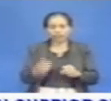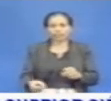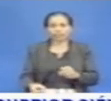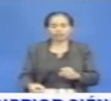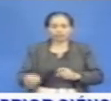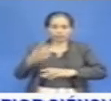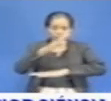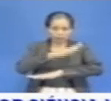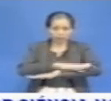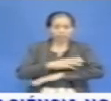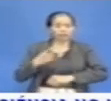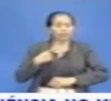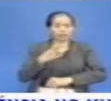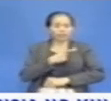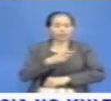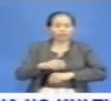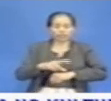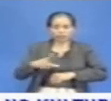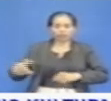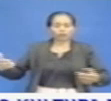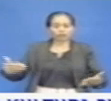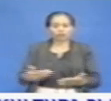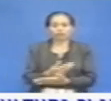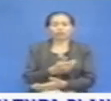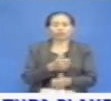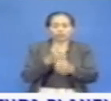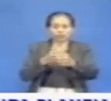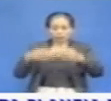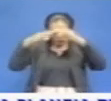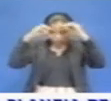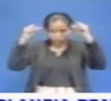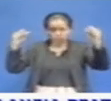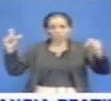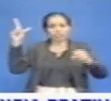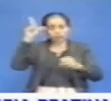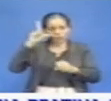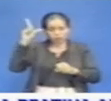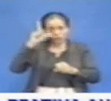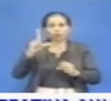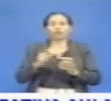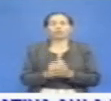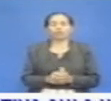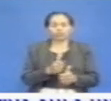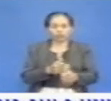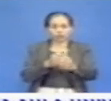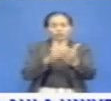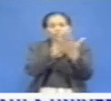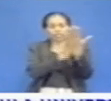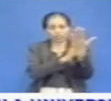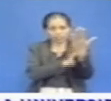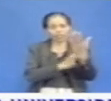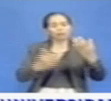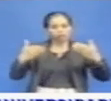mesa Parlamento Nacional FON, se cumprimenta Presidente República Francisco Guterres Luolo, tuir azenda nebe